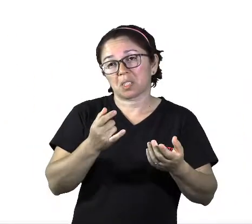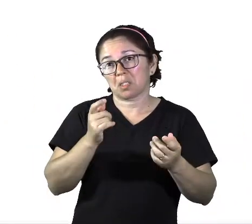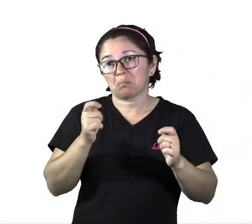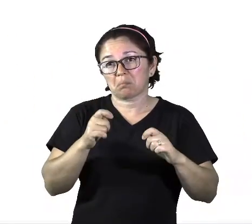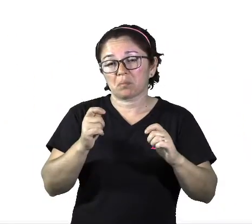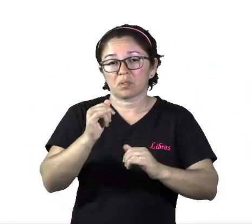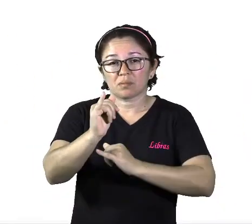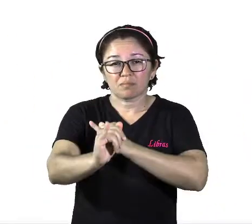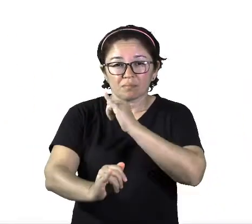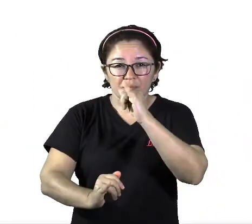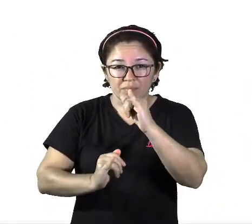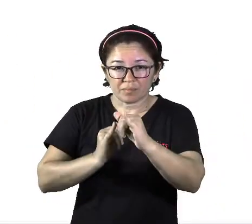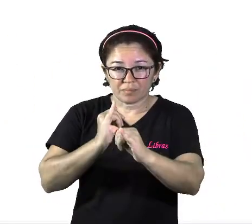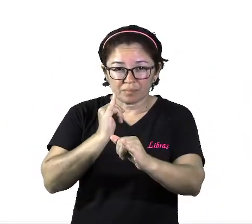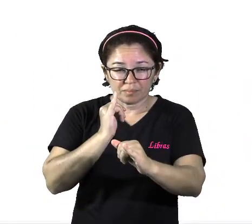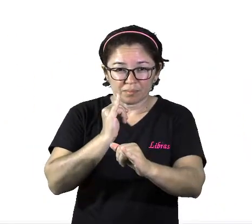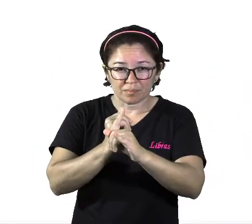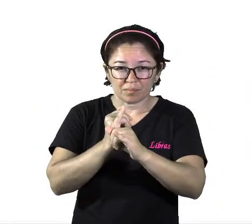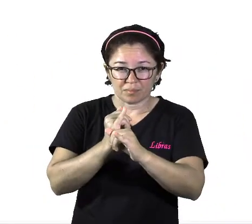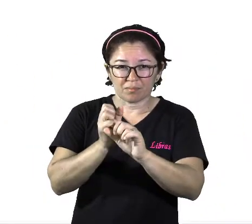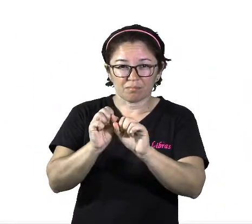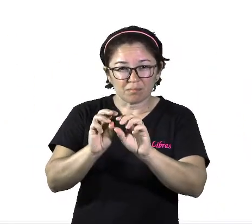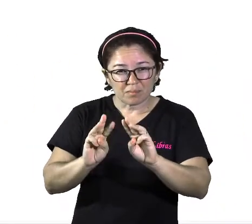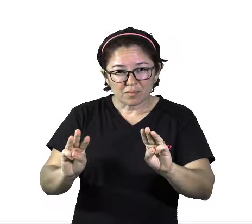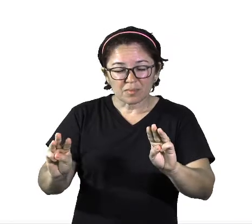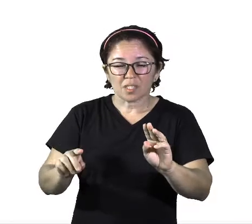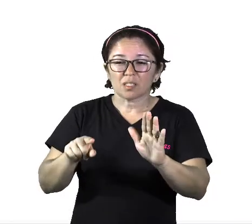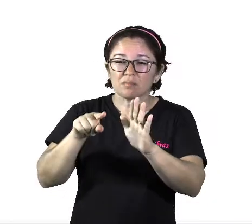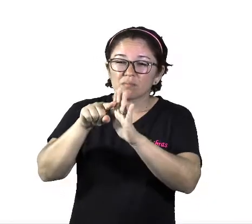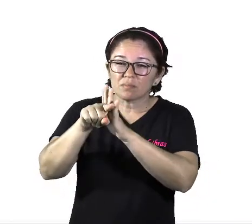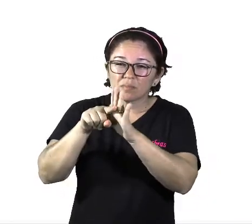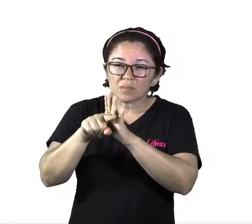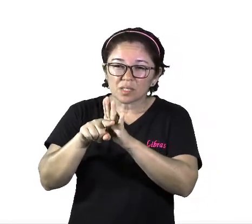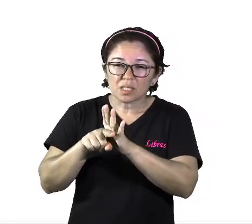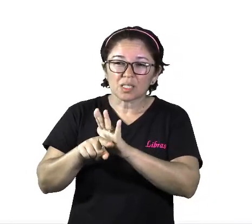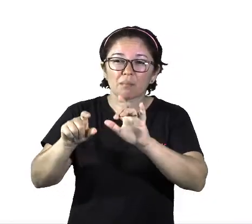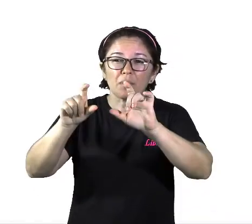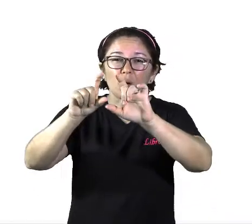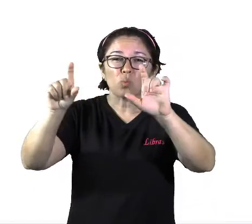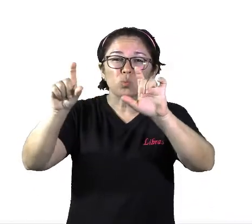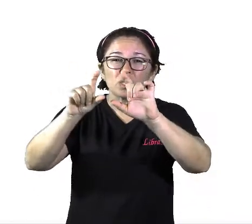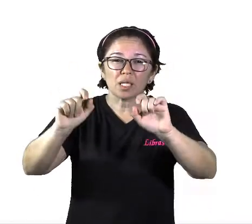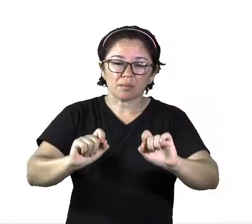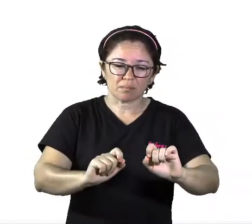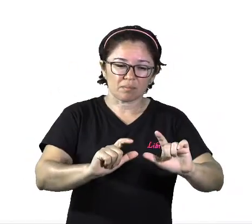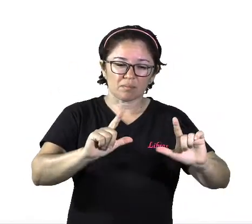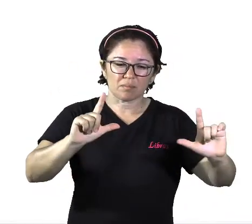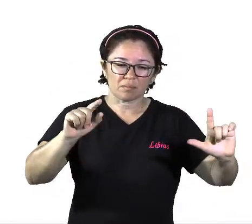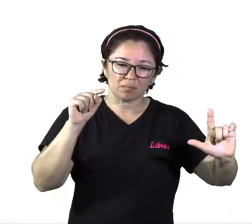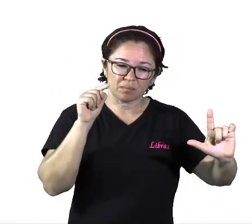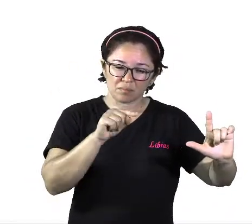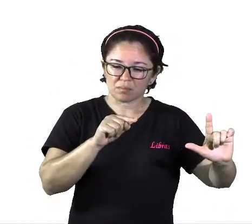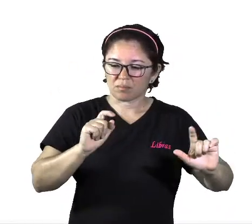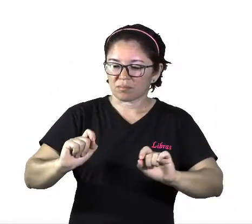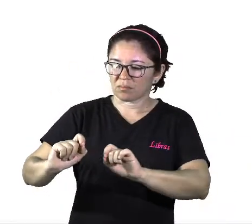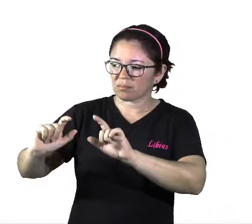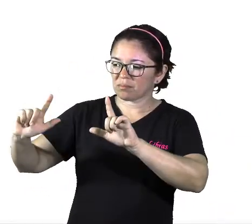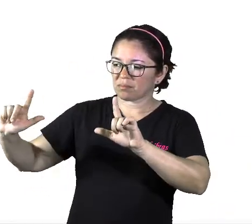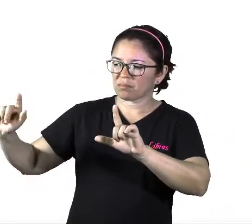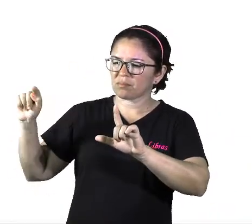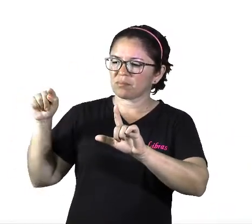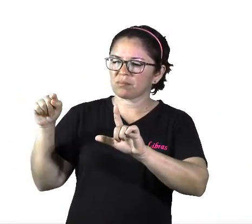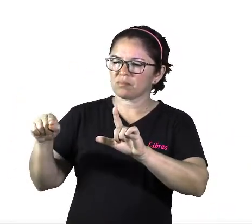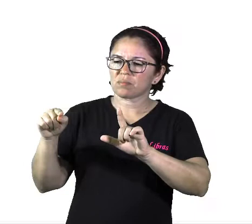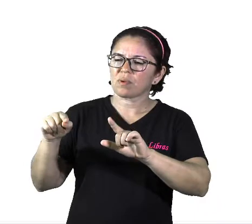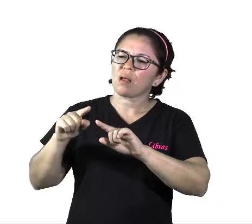temas denunciados na imagem. O que foram denunciados nessa teleaula de hoje aqui? O que nós estudamos? Tá?